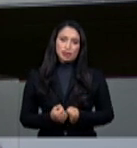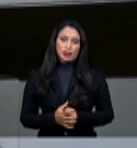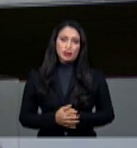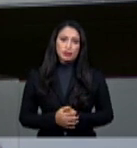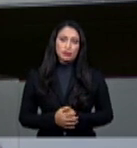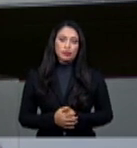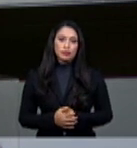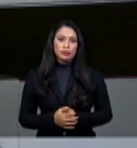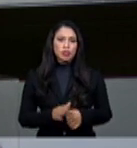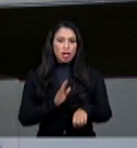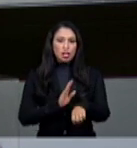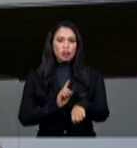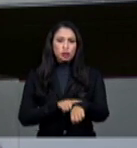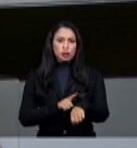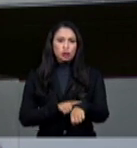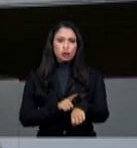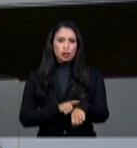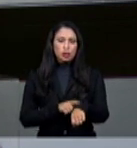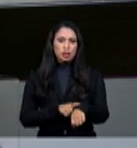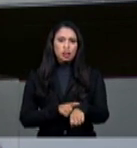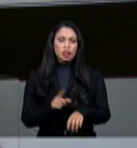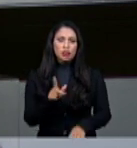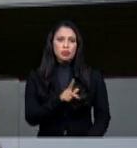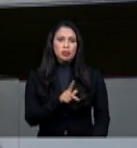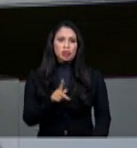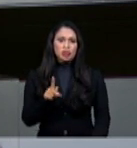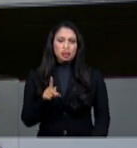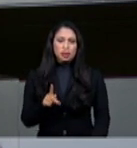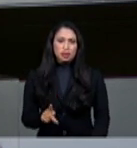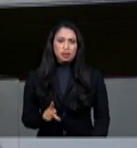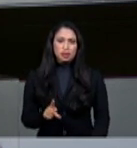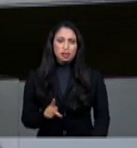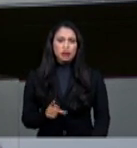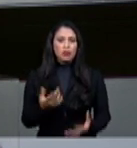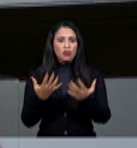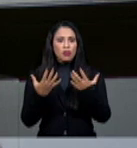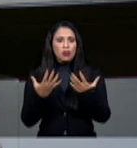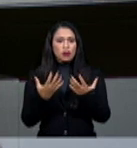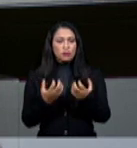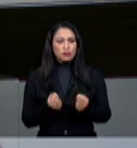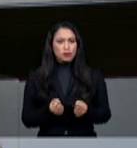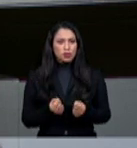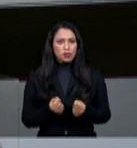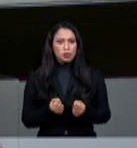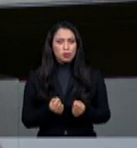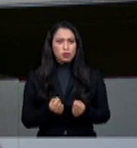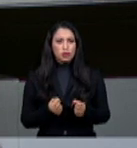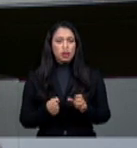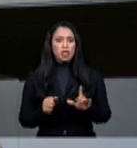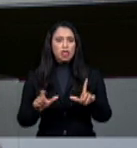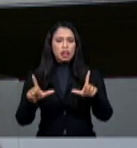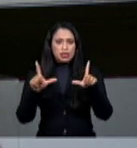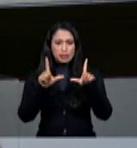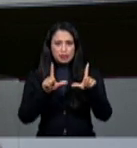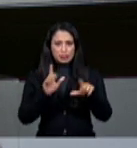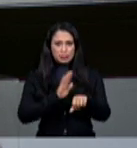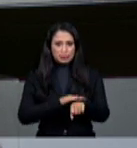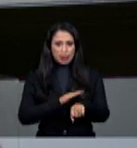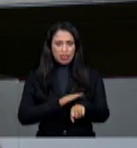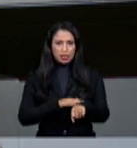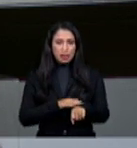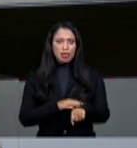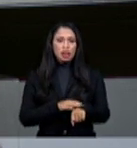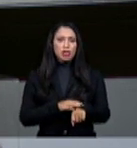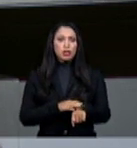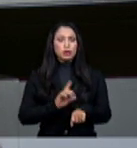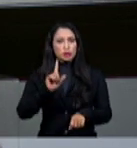creio que, pelo adiantado da hora, senhora presidente, seria o caso de nós encerrarmos esse painel, porque ainda